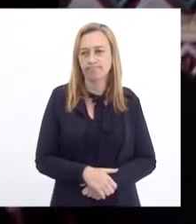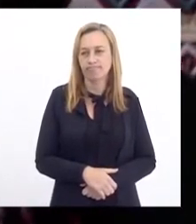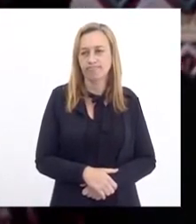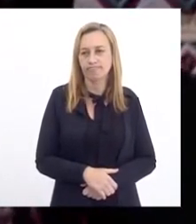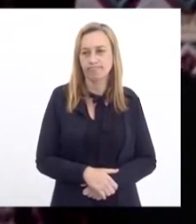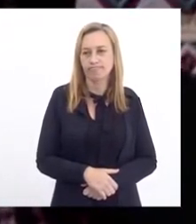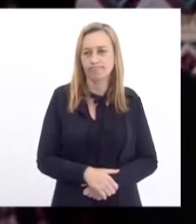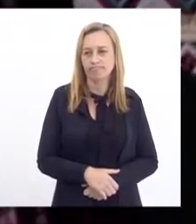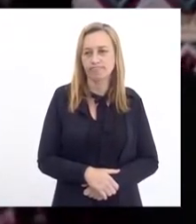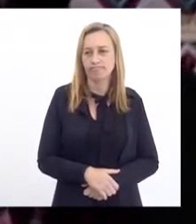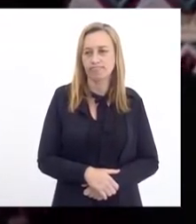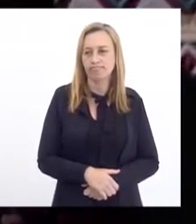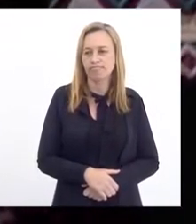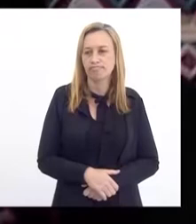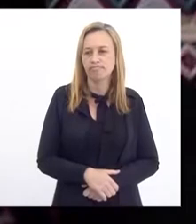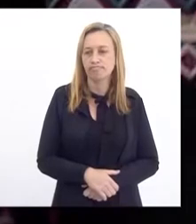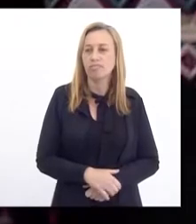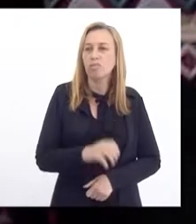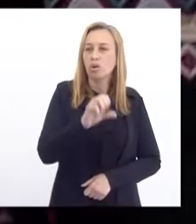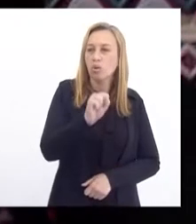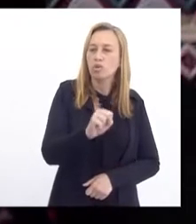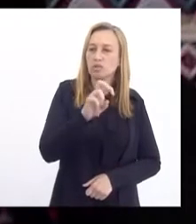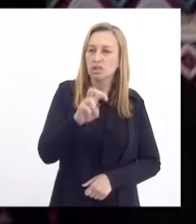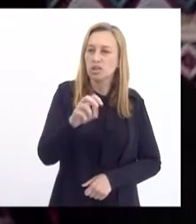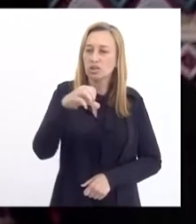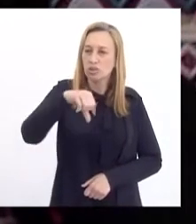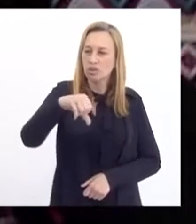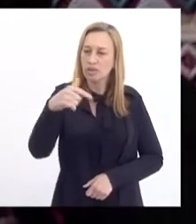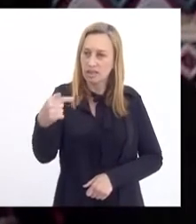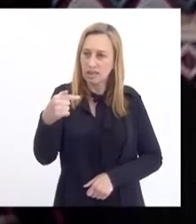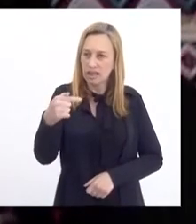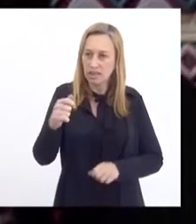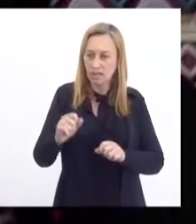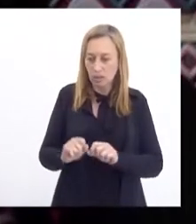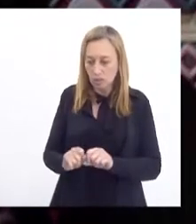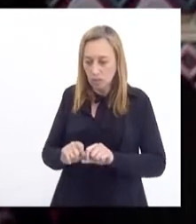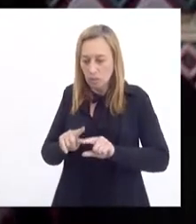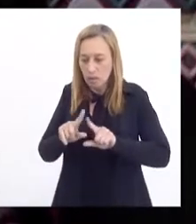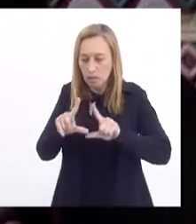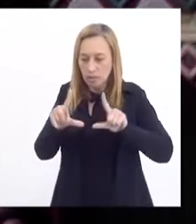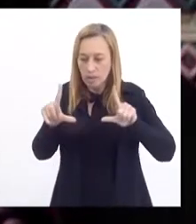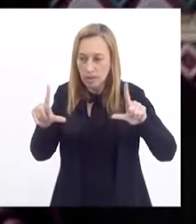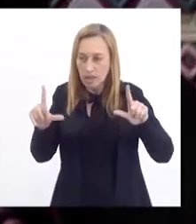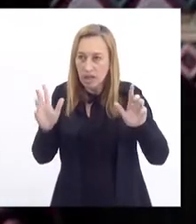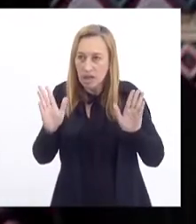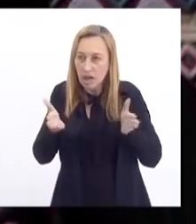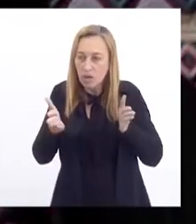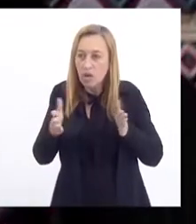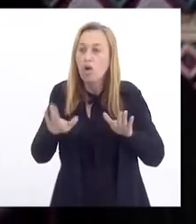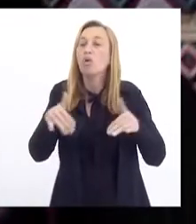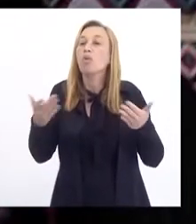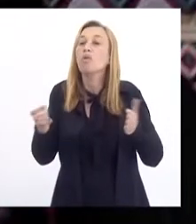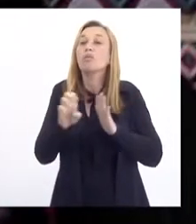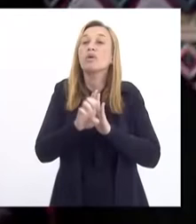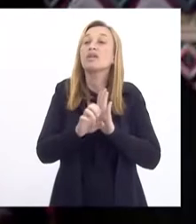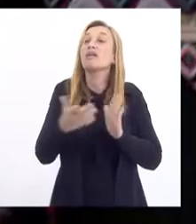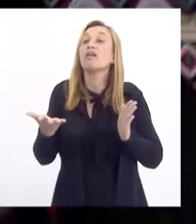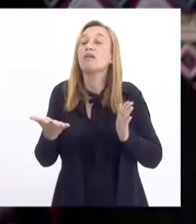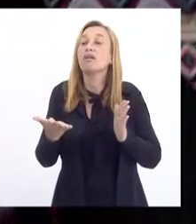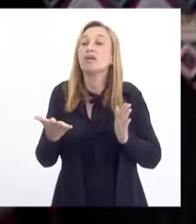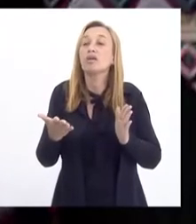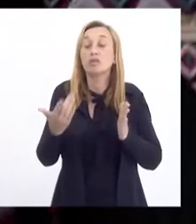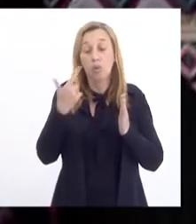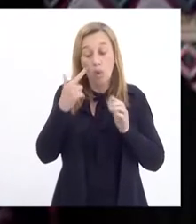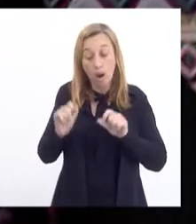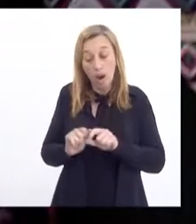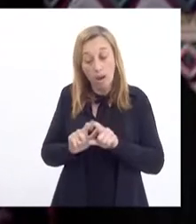O que diz essa lei, deputada? 8.597, estou abrindo aqui agora. Qual é a ementa dessa lei? Estou